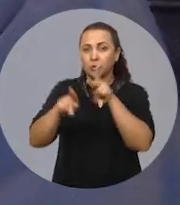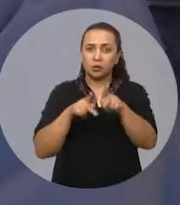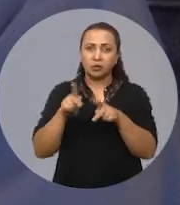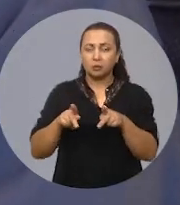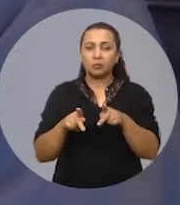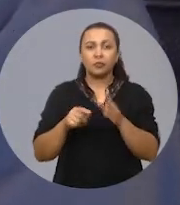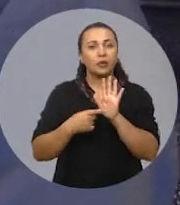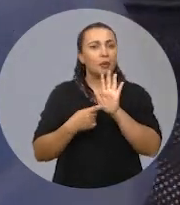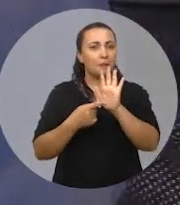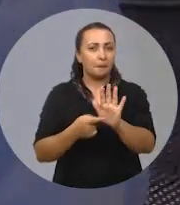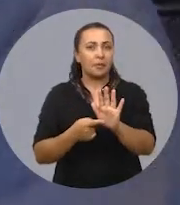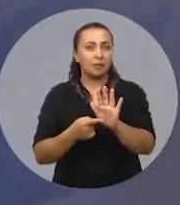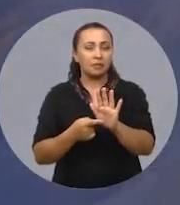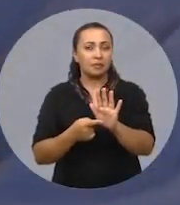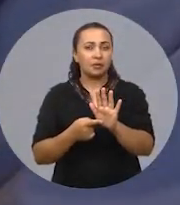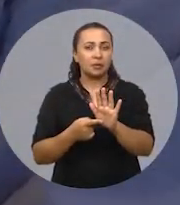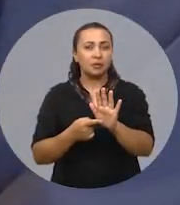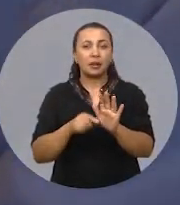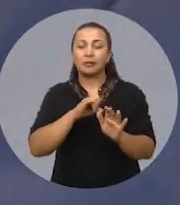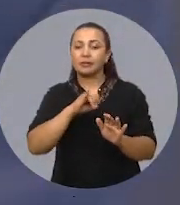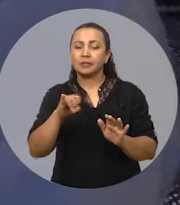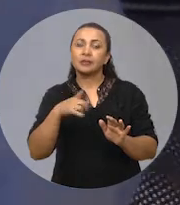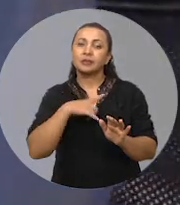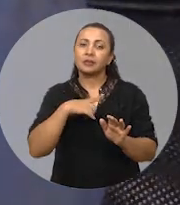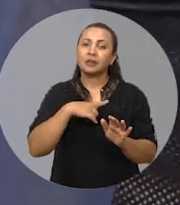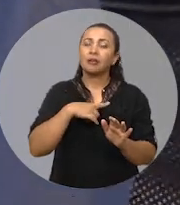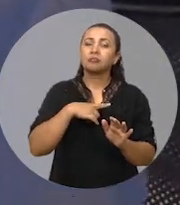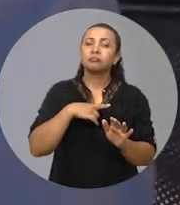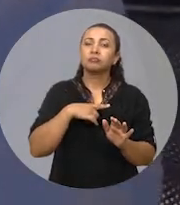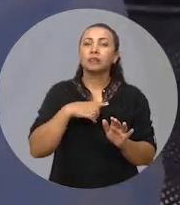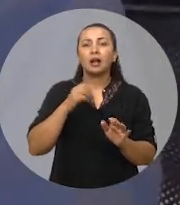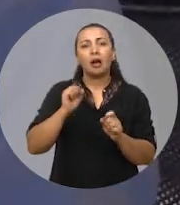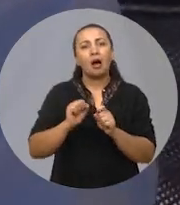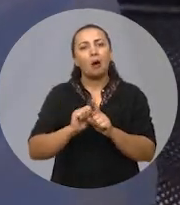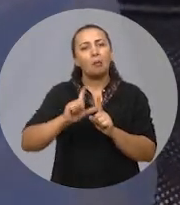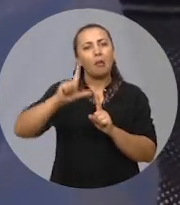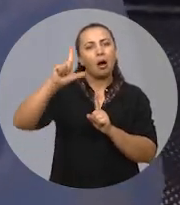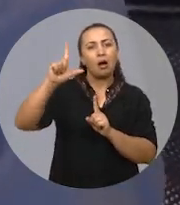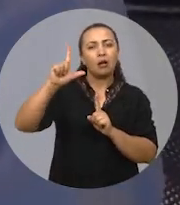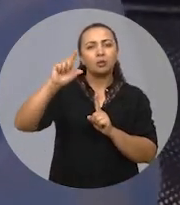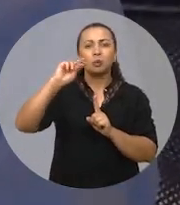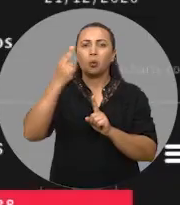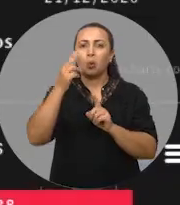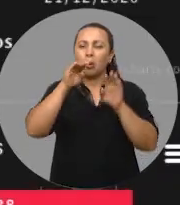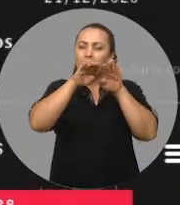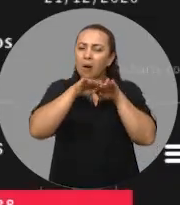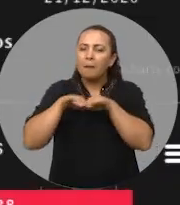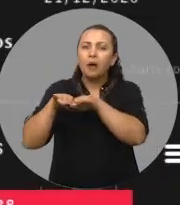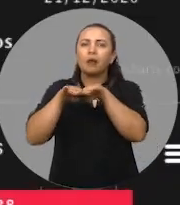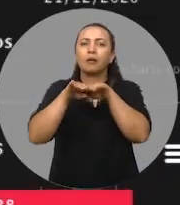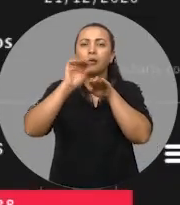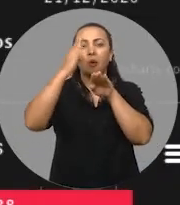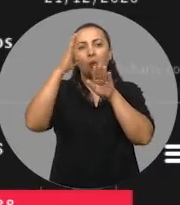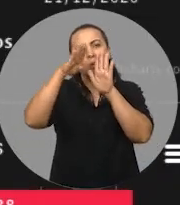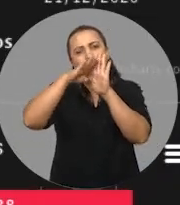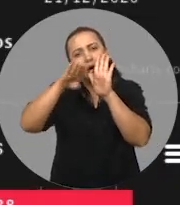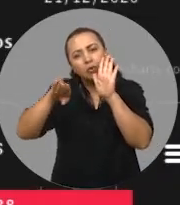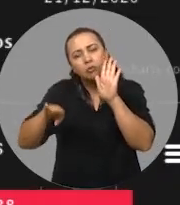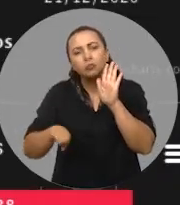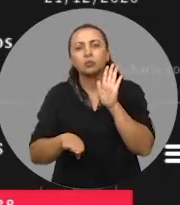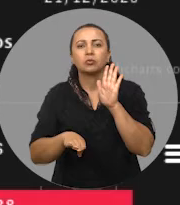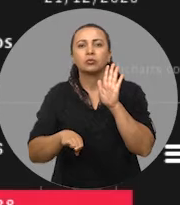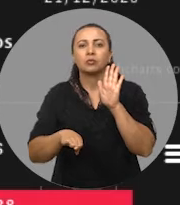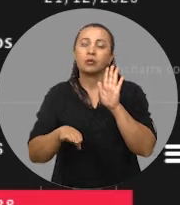óbito, que mostra a tendência, se há tendência a aumento, estabilidade ou decréscimo, tanto para